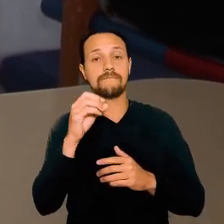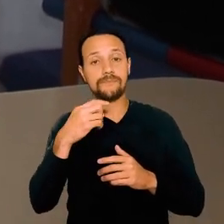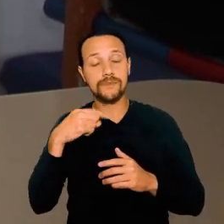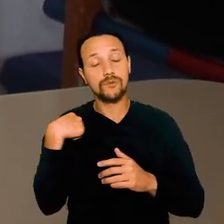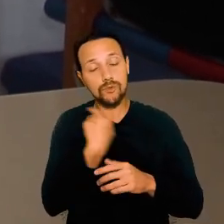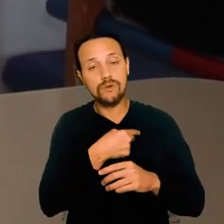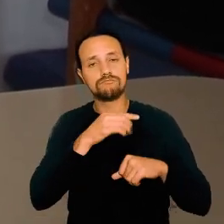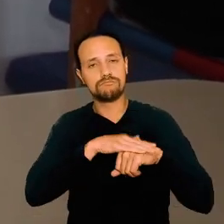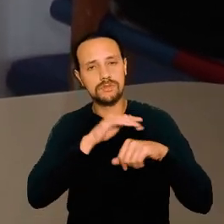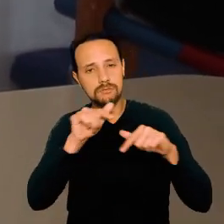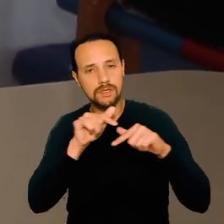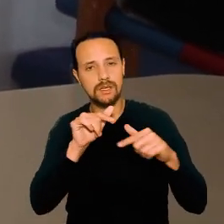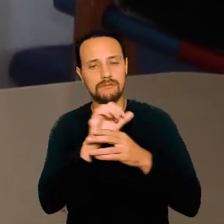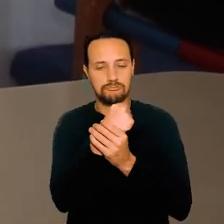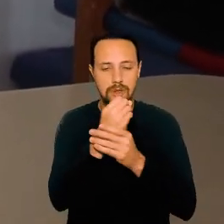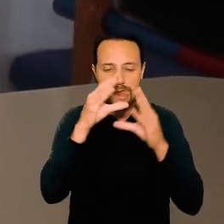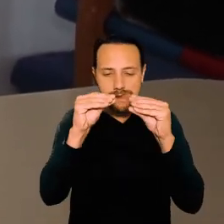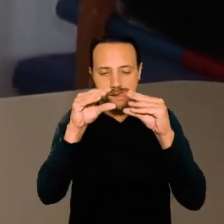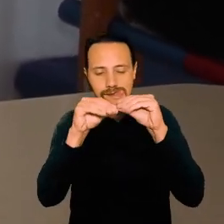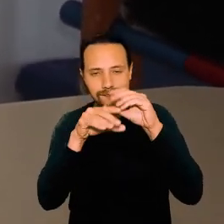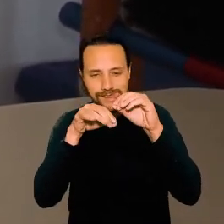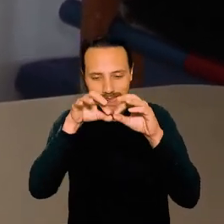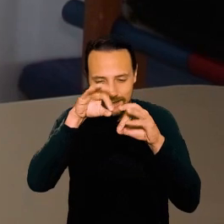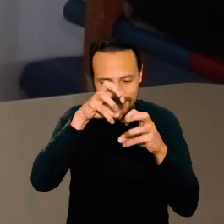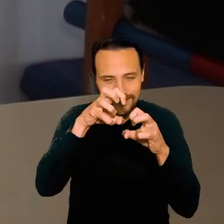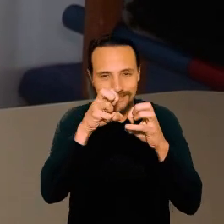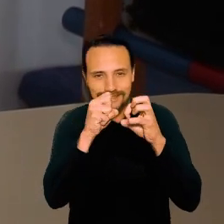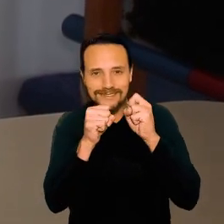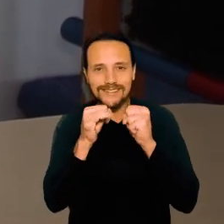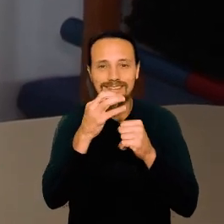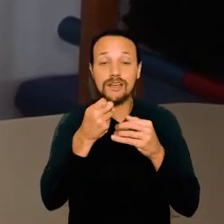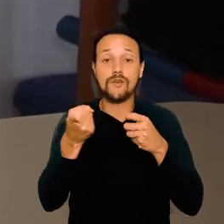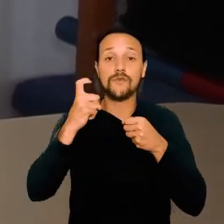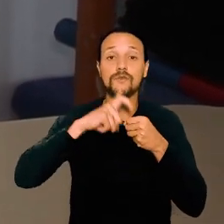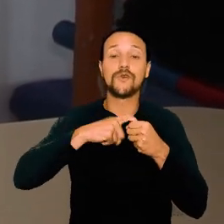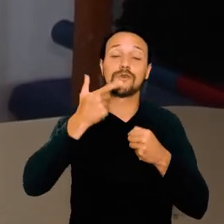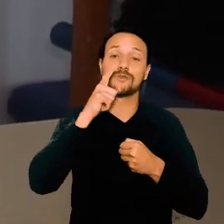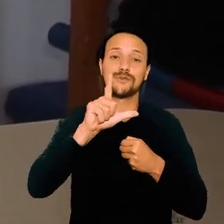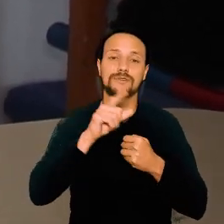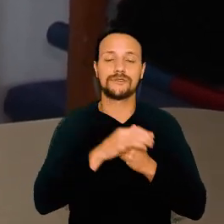nós fizemos muitas atividades de estimulação, de... É,